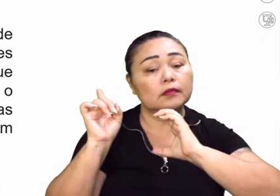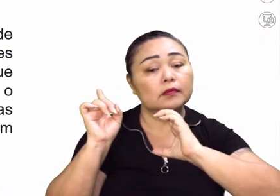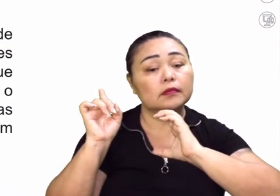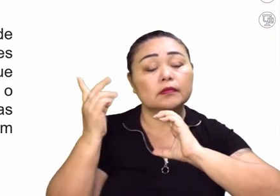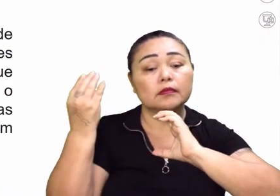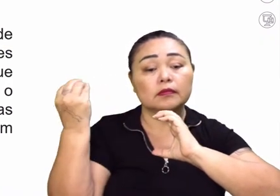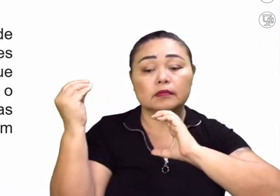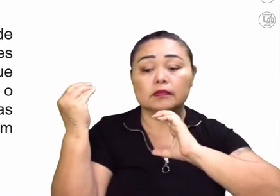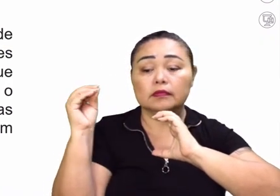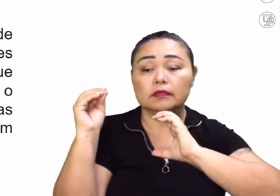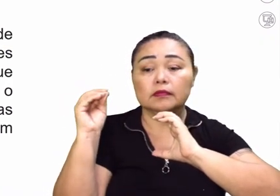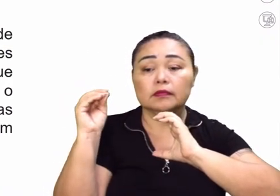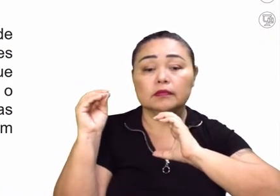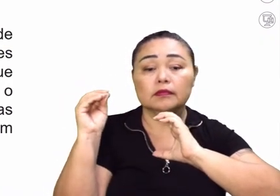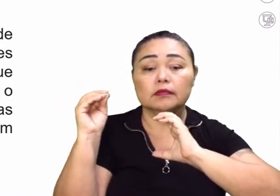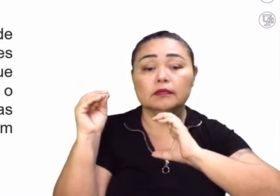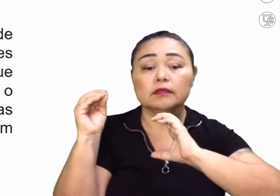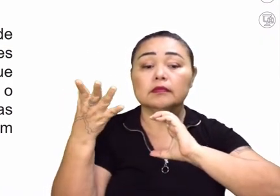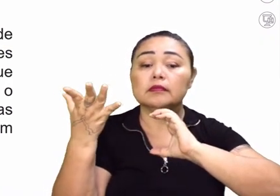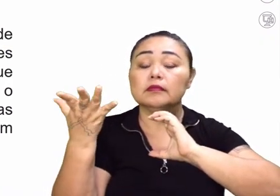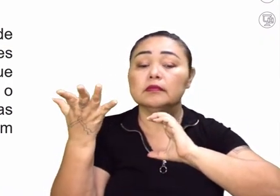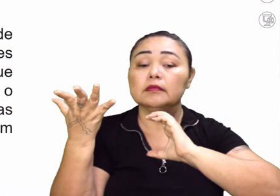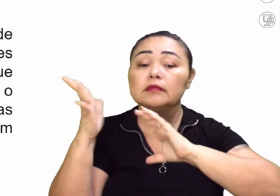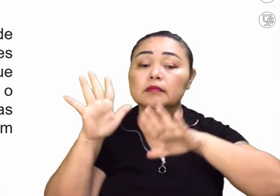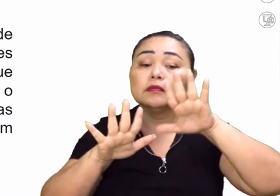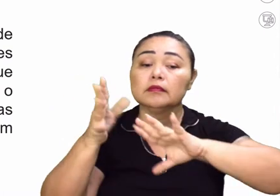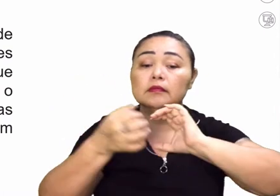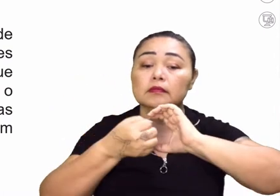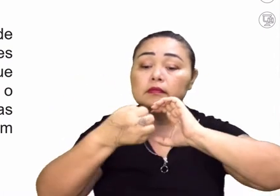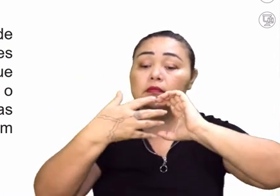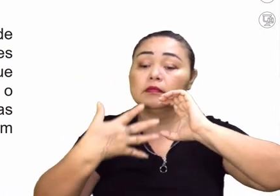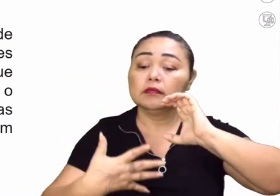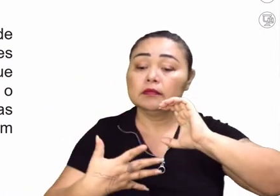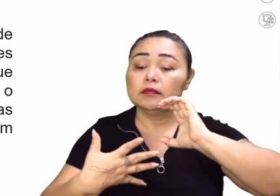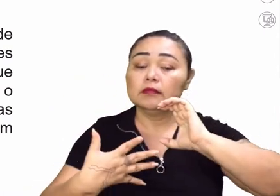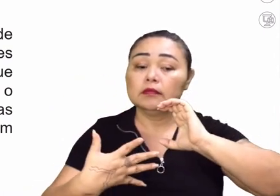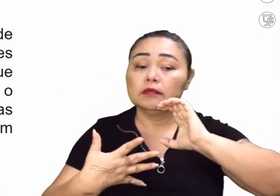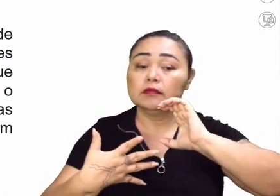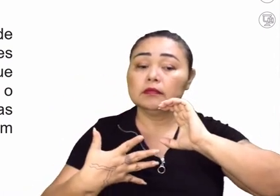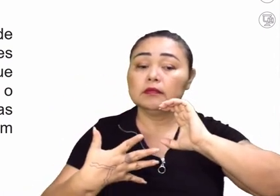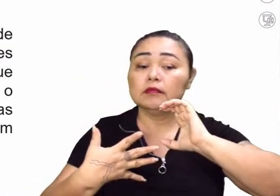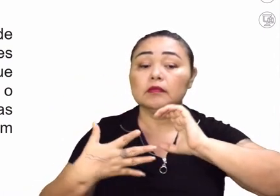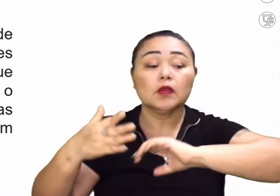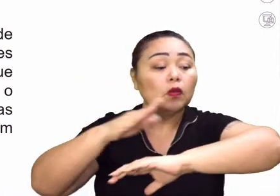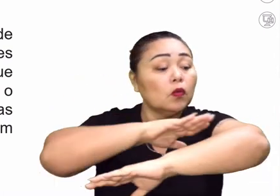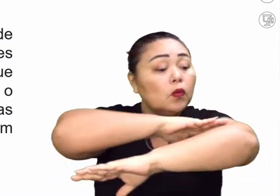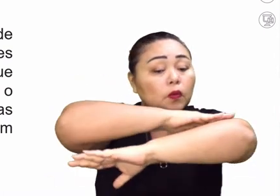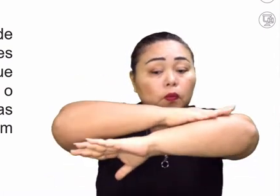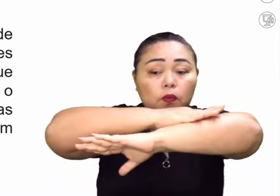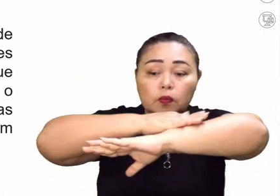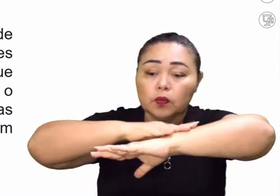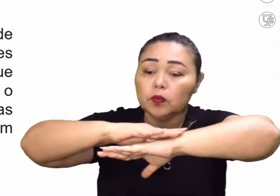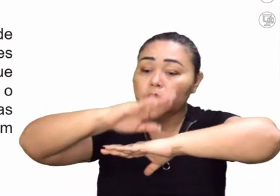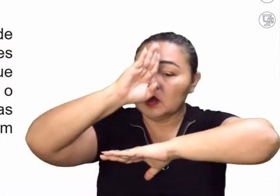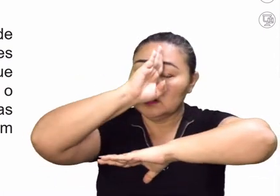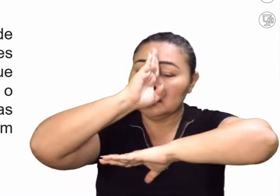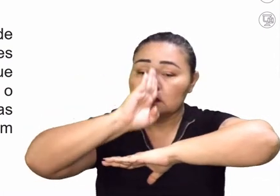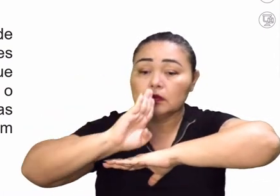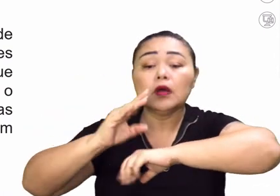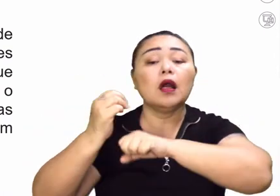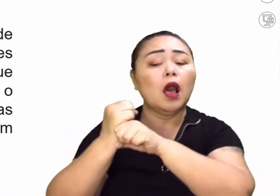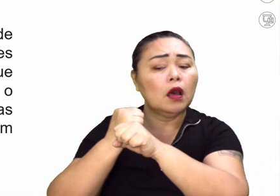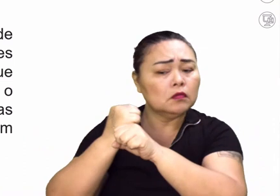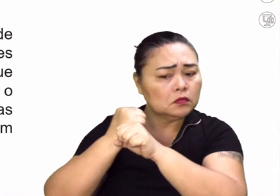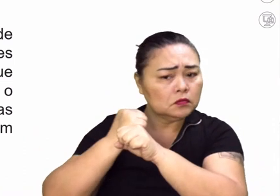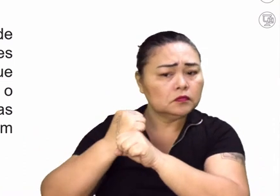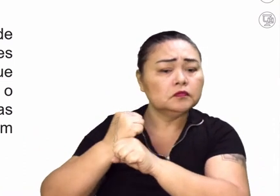aí a gente traz para eles agora São Jorge mais uma característica da questão do relevo do Brasil né Isso que é antigo